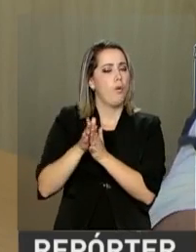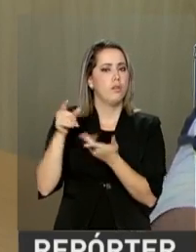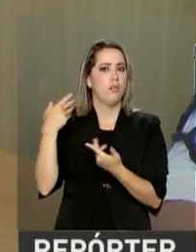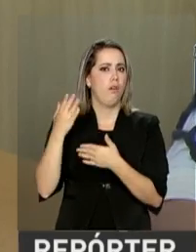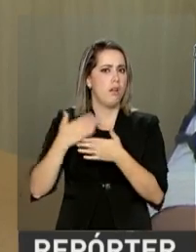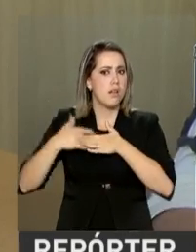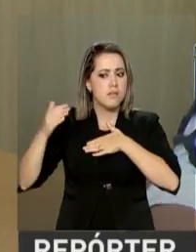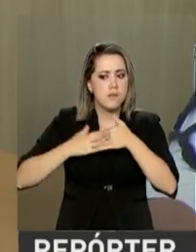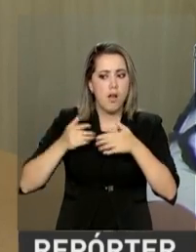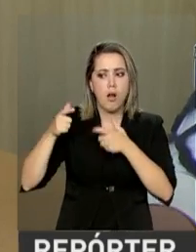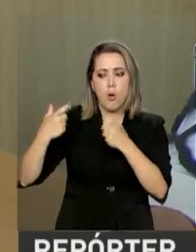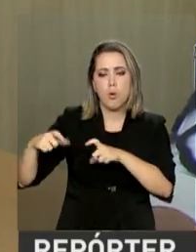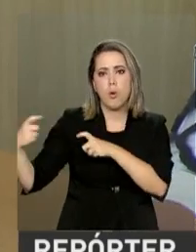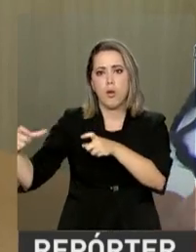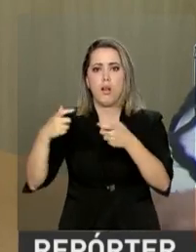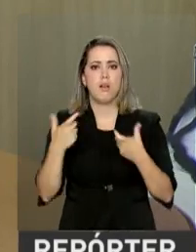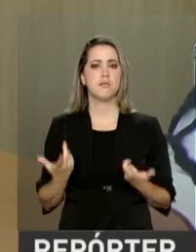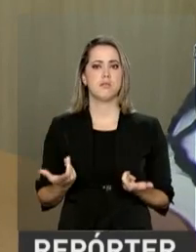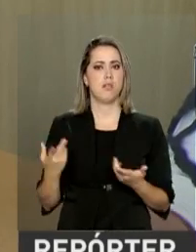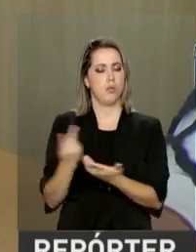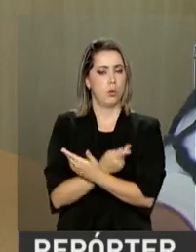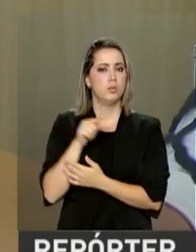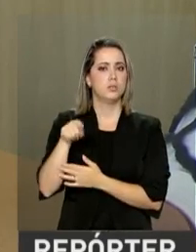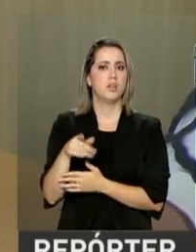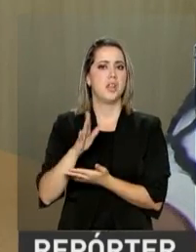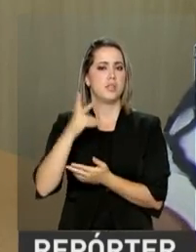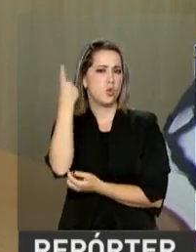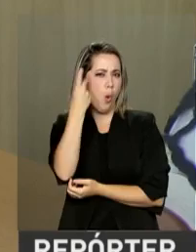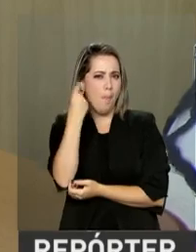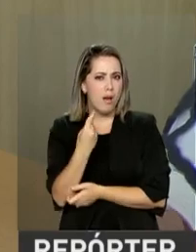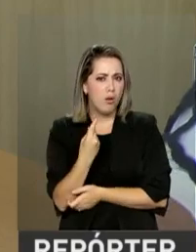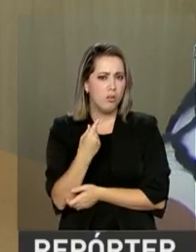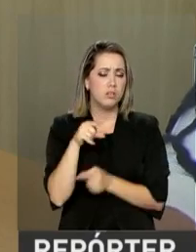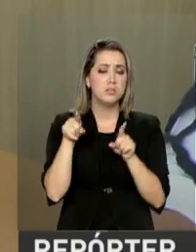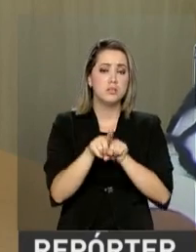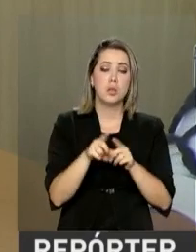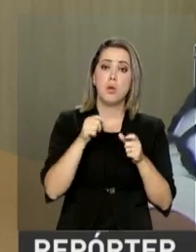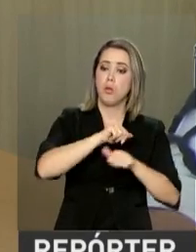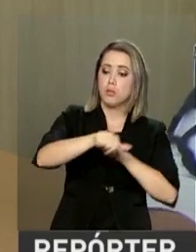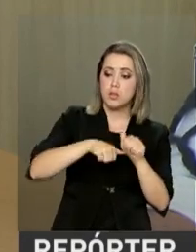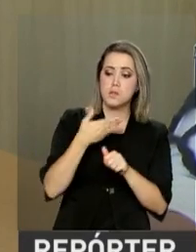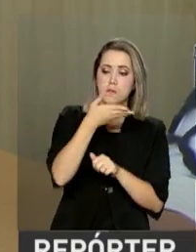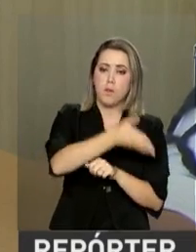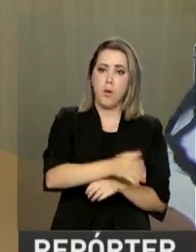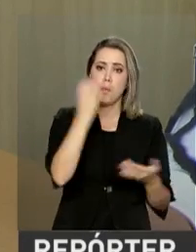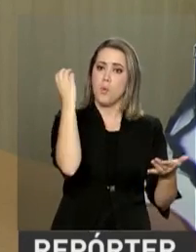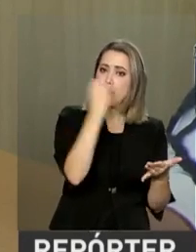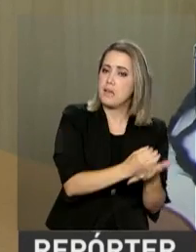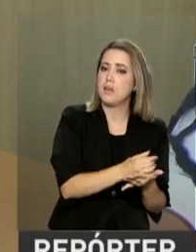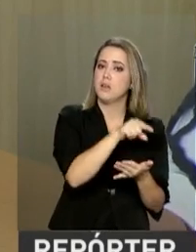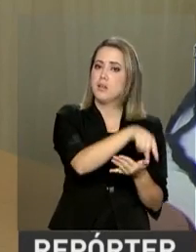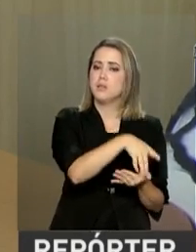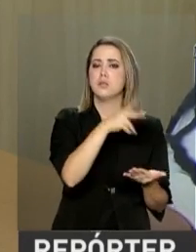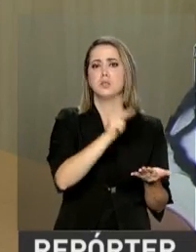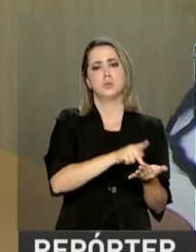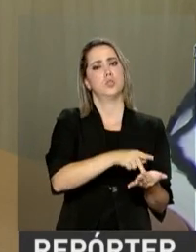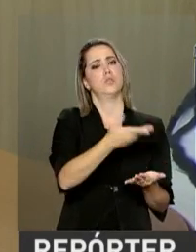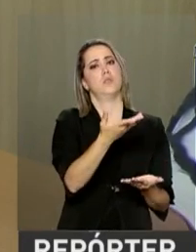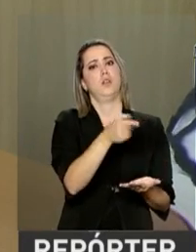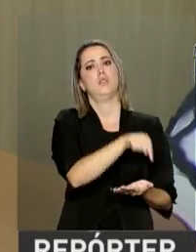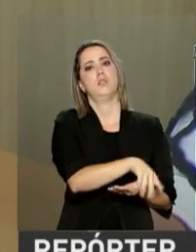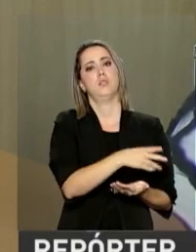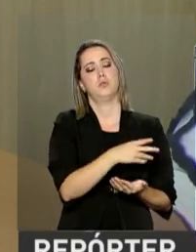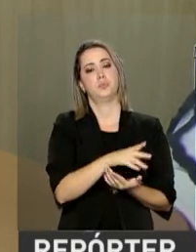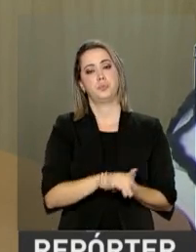em alguns lugares ou lugarejos alguns cantos do nosso país ainda ocorre e ele passa a ser tratado como o que de fato é um crime